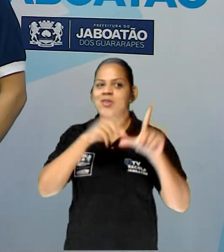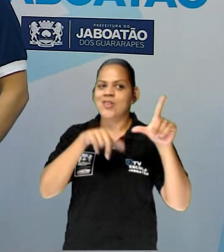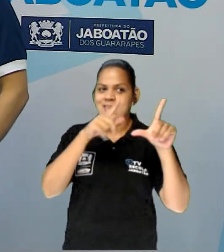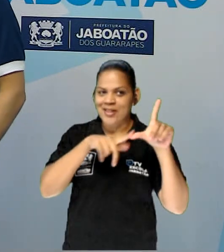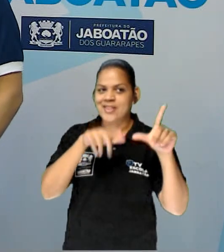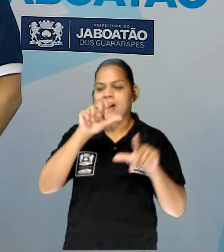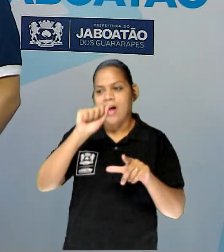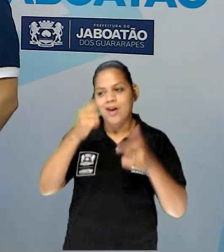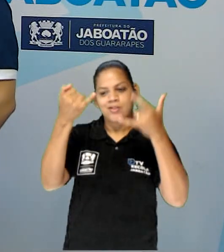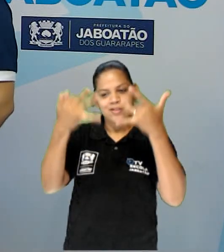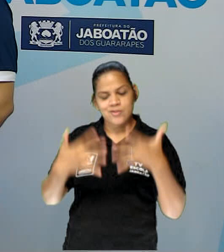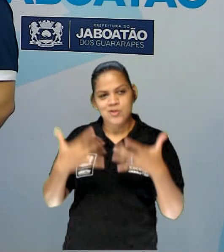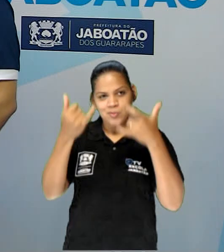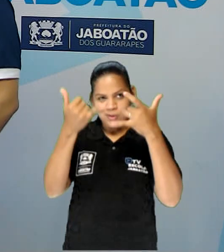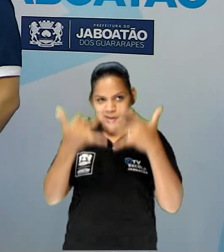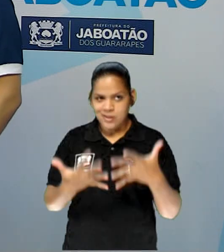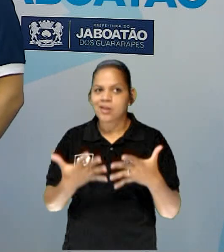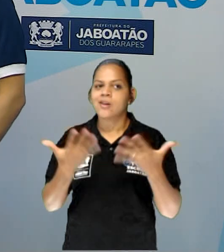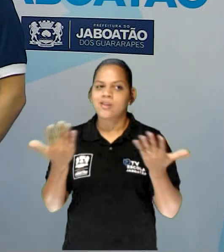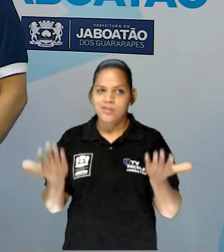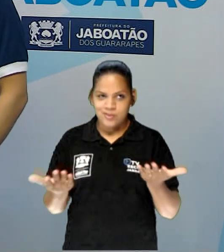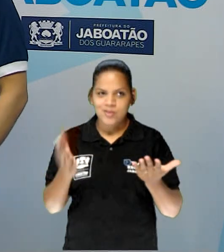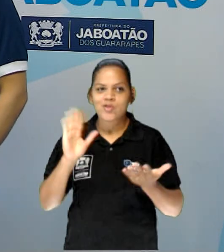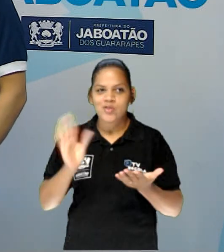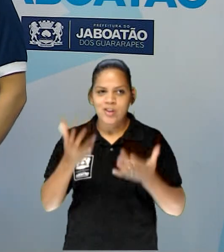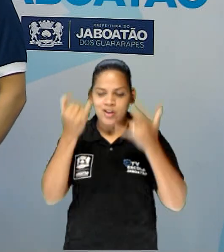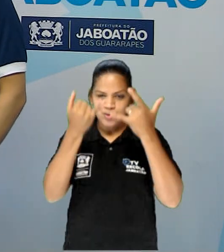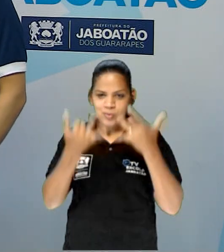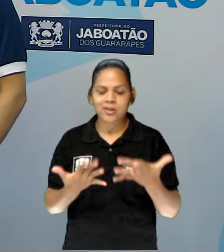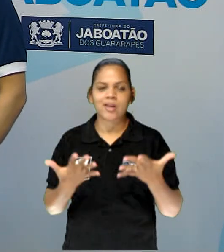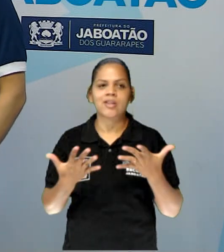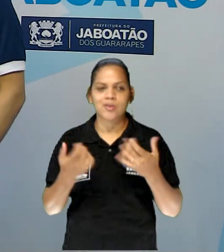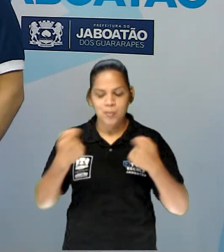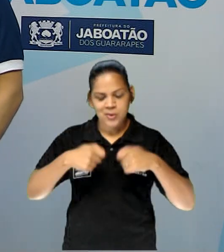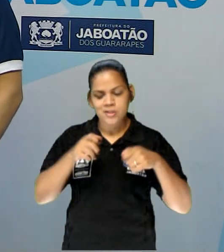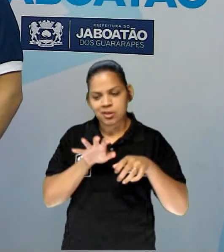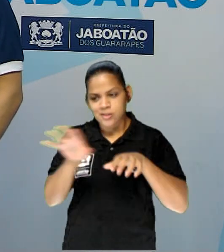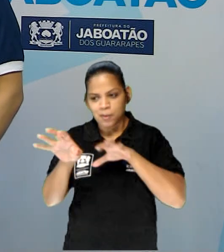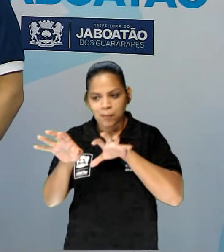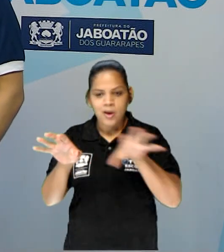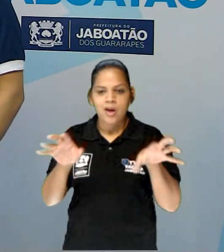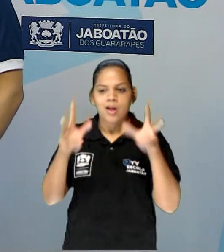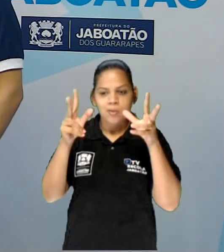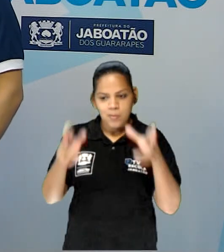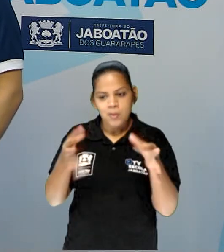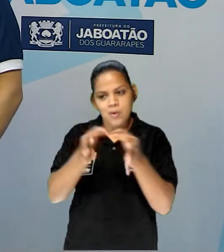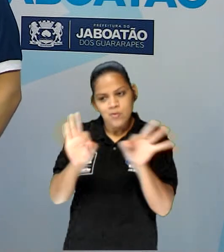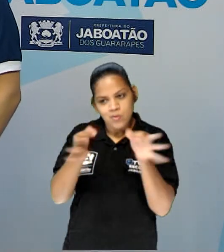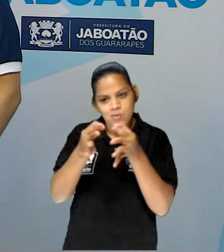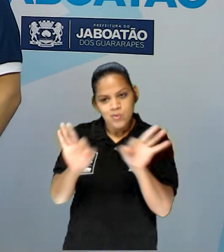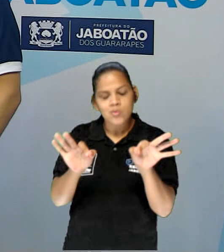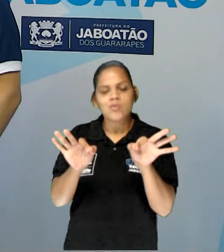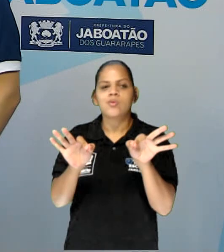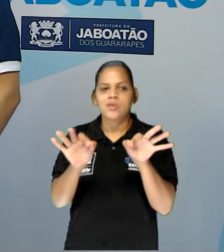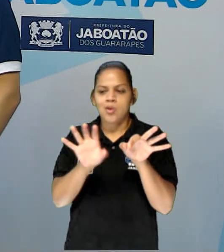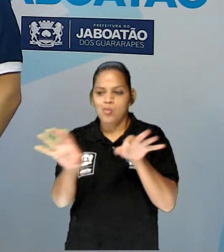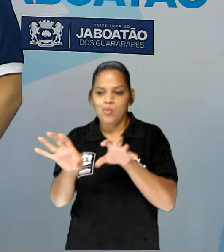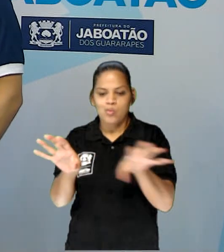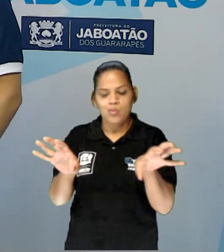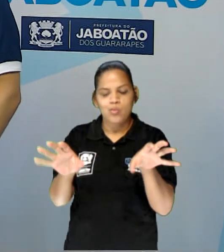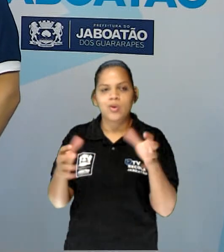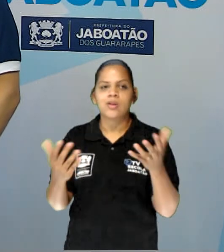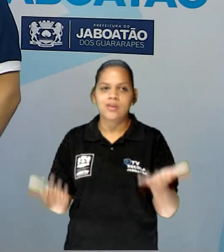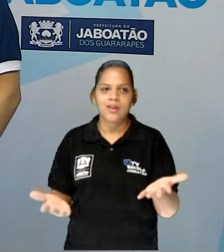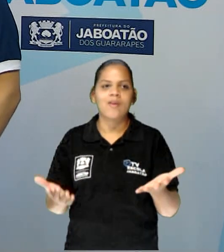tinha discutido que era sobre isso, né? O fato de que a gente tem que separar termos de mesma função sintática. Portanto, já chegamos aí ao